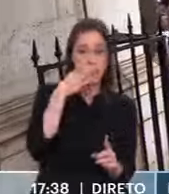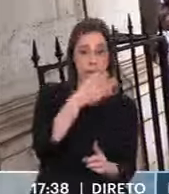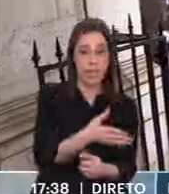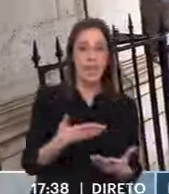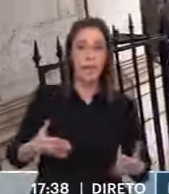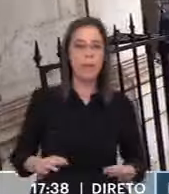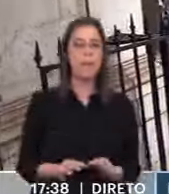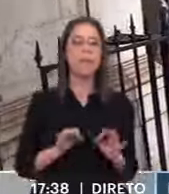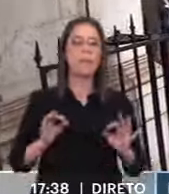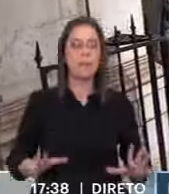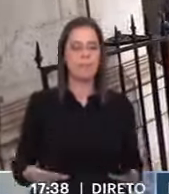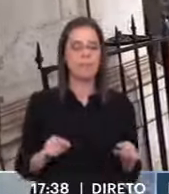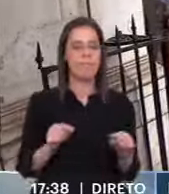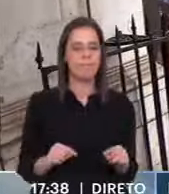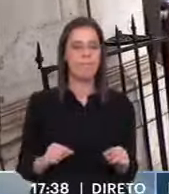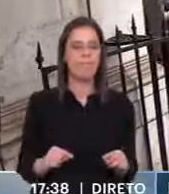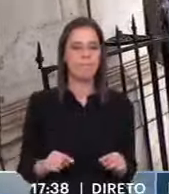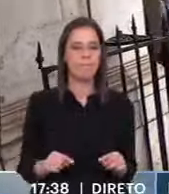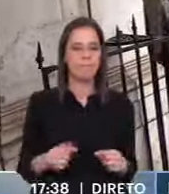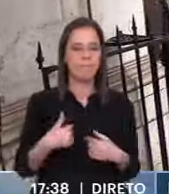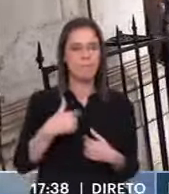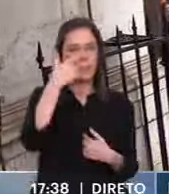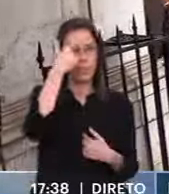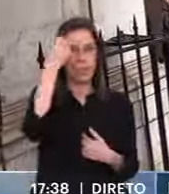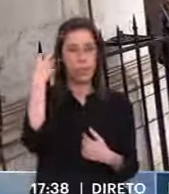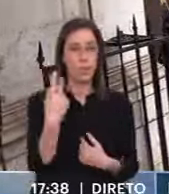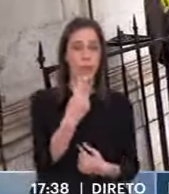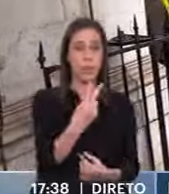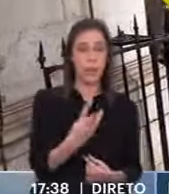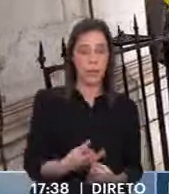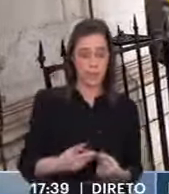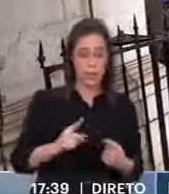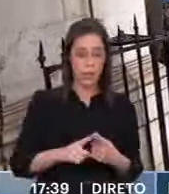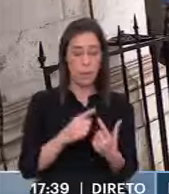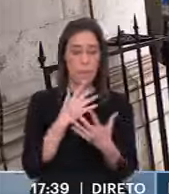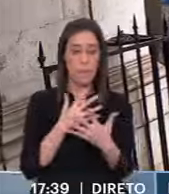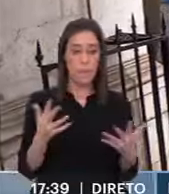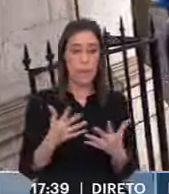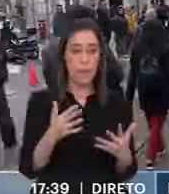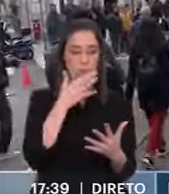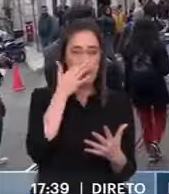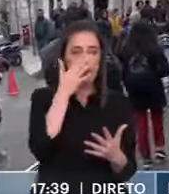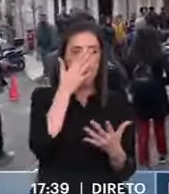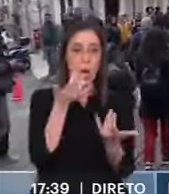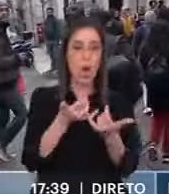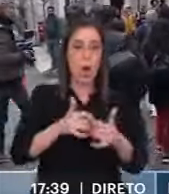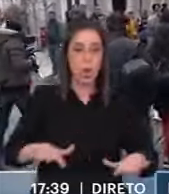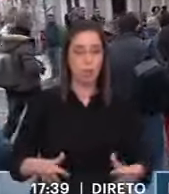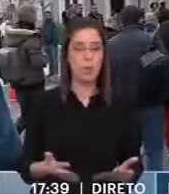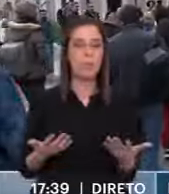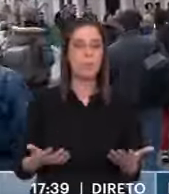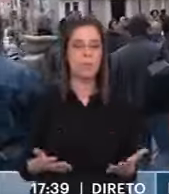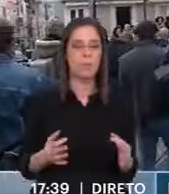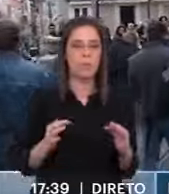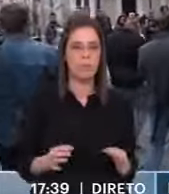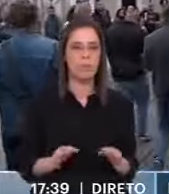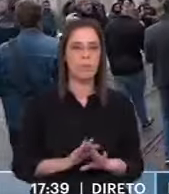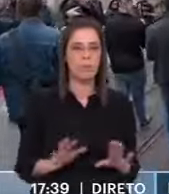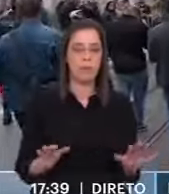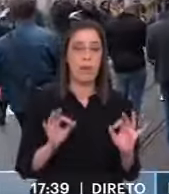dizer. De facto, aqui nós temos que compreender duas ou três coisas. Primeiro, a maior parte dos computadores, neste momento,